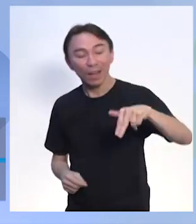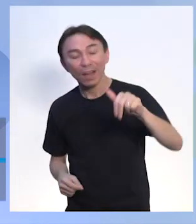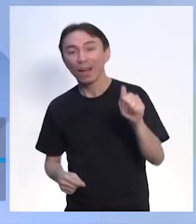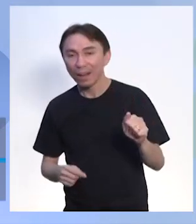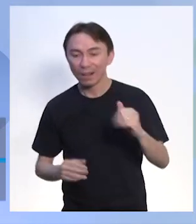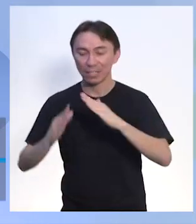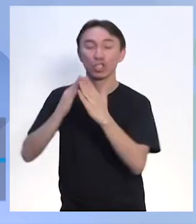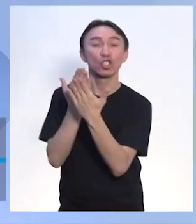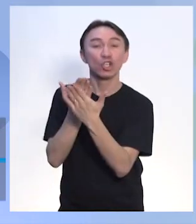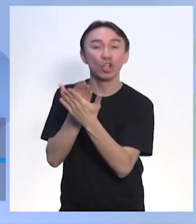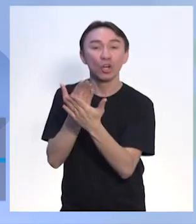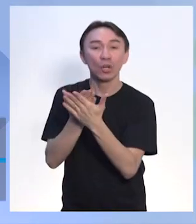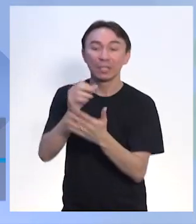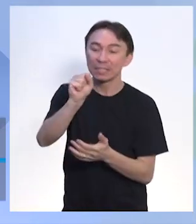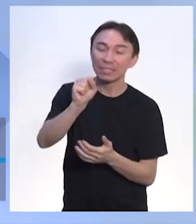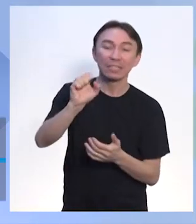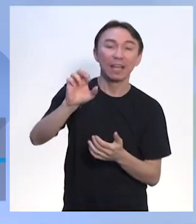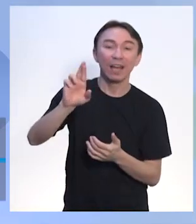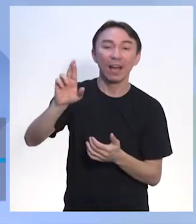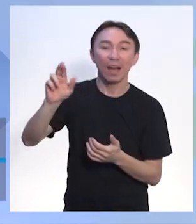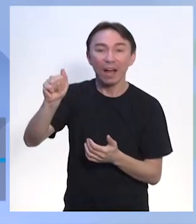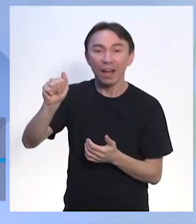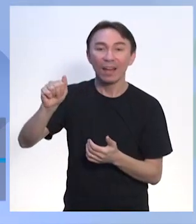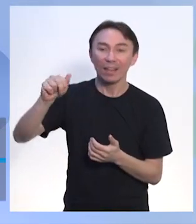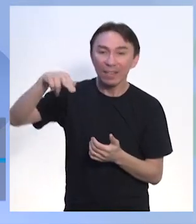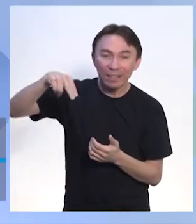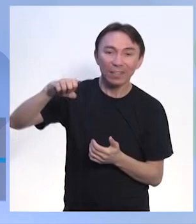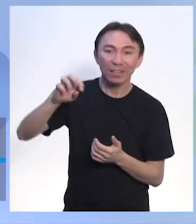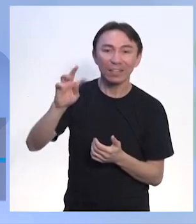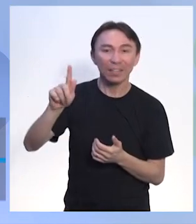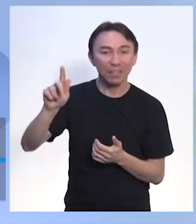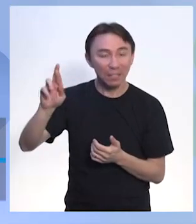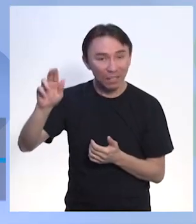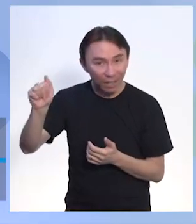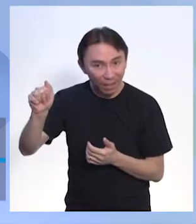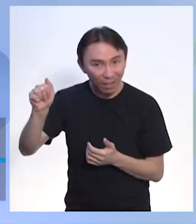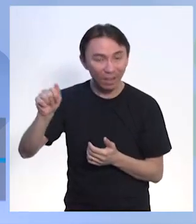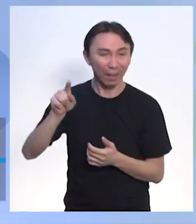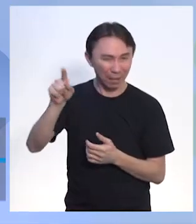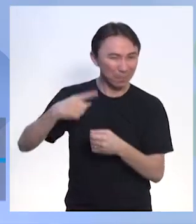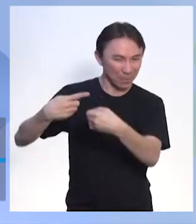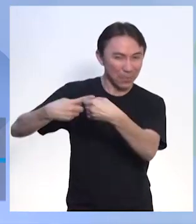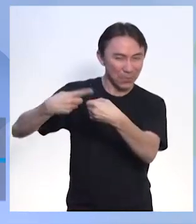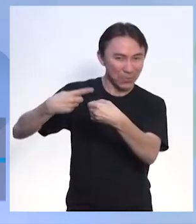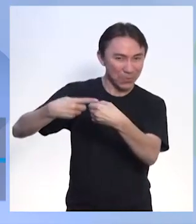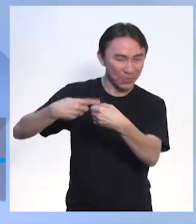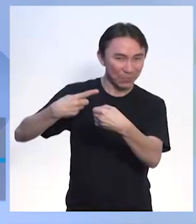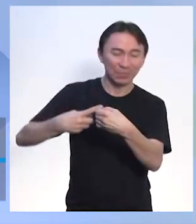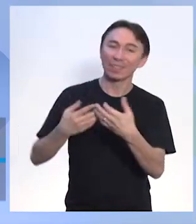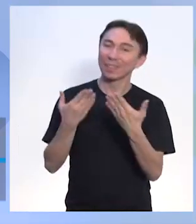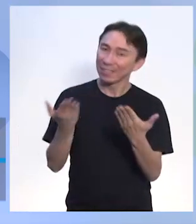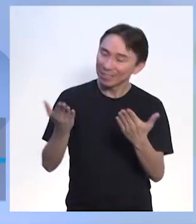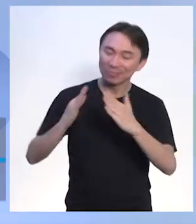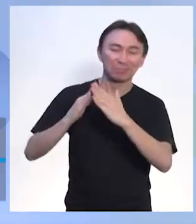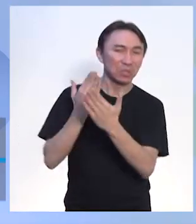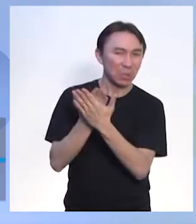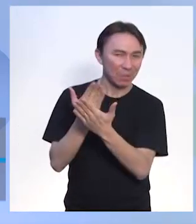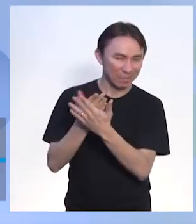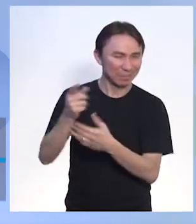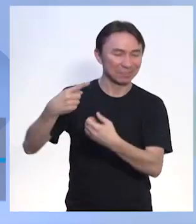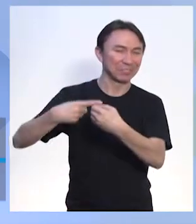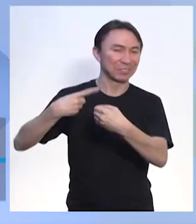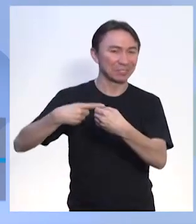Negra, no interior, da escola Professor Maria do Carmo de Godoy Ramos. Olha. Eu quero muito agradecer, eu acredito que muitos